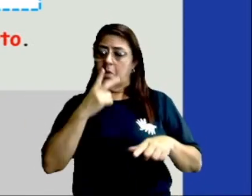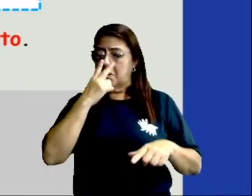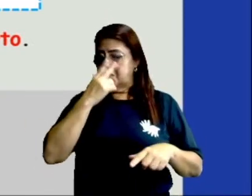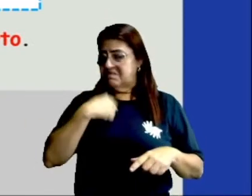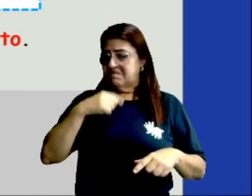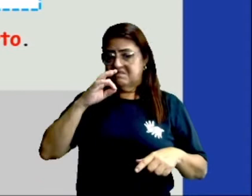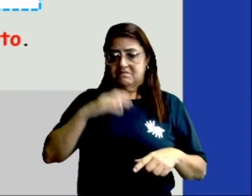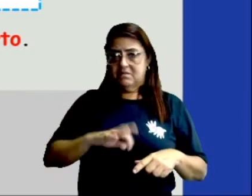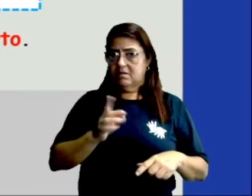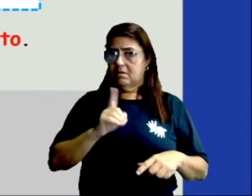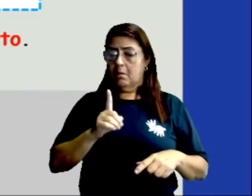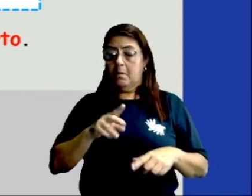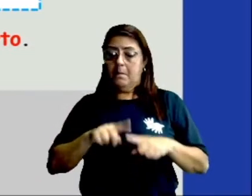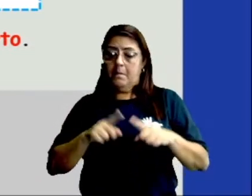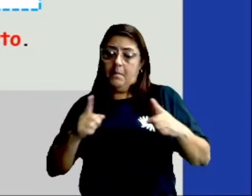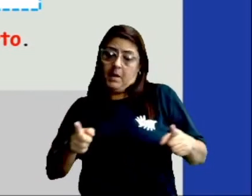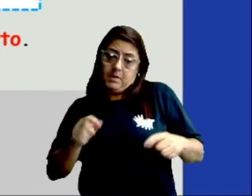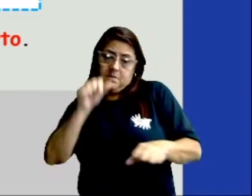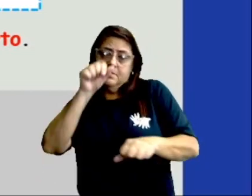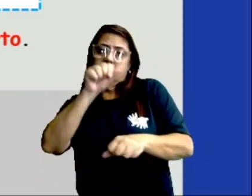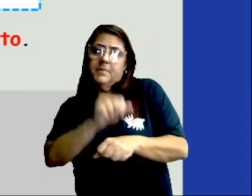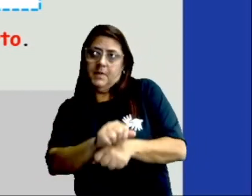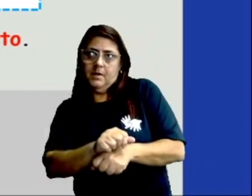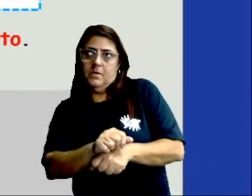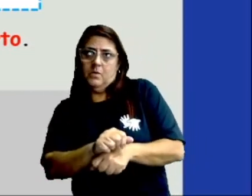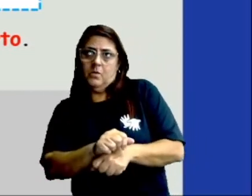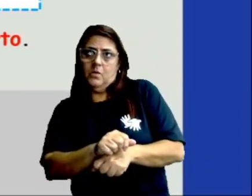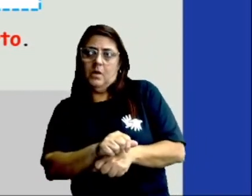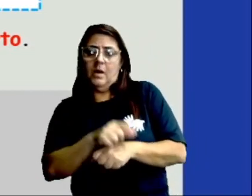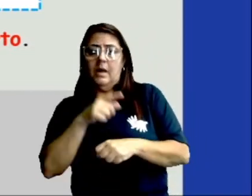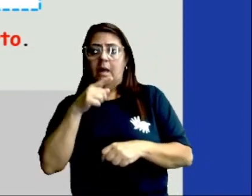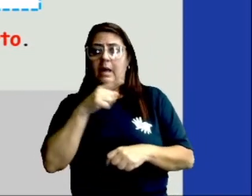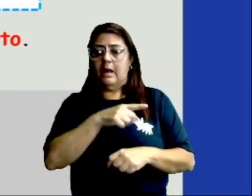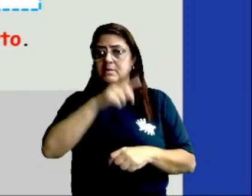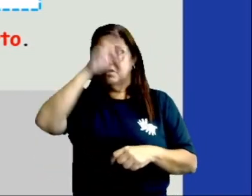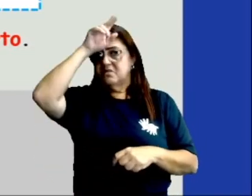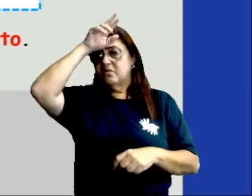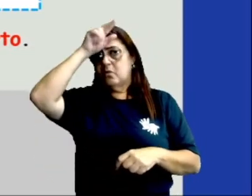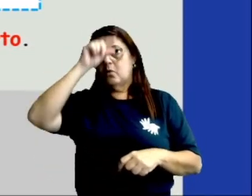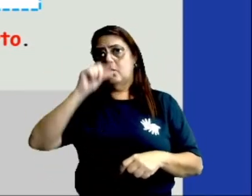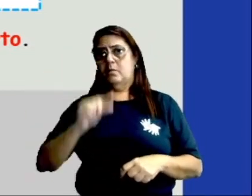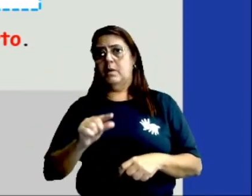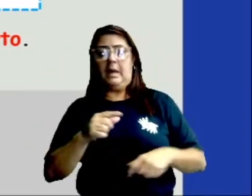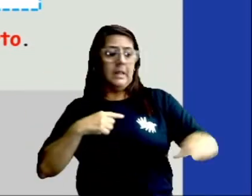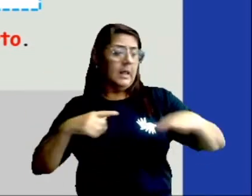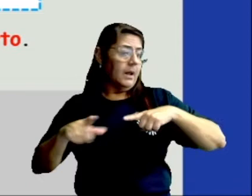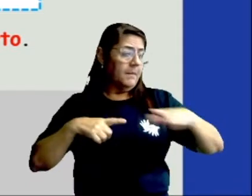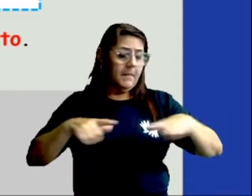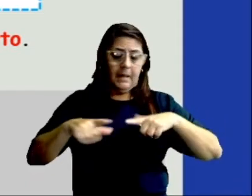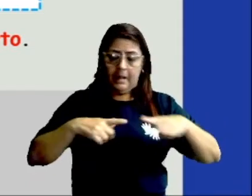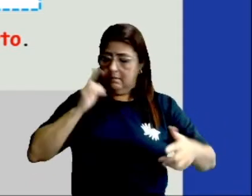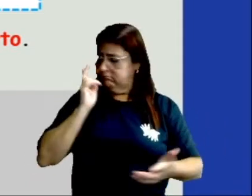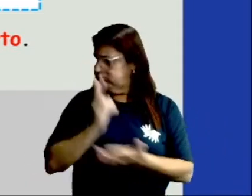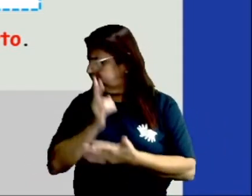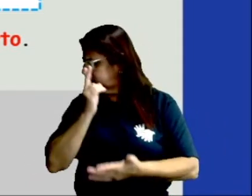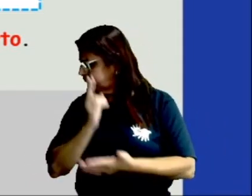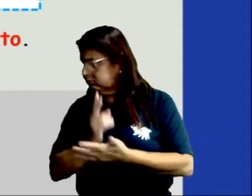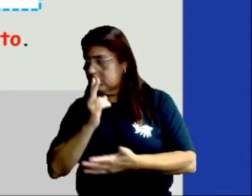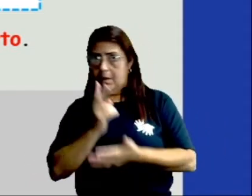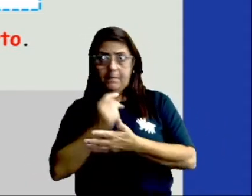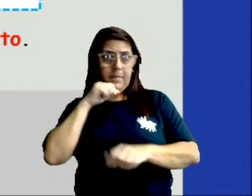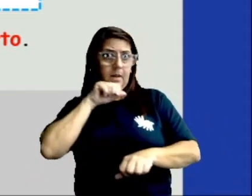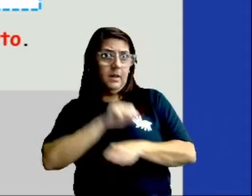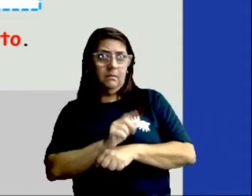Então, assim, coisa que era contra os princípios delas, então eram coisas que elas não estavam ali